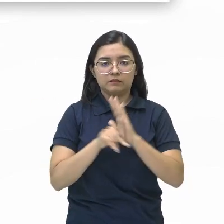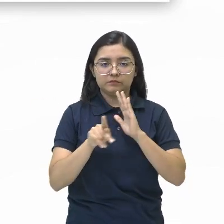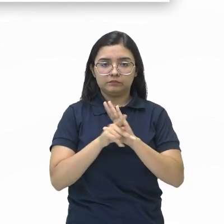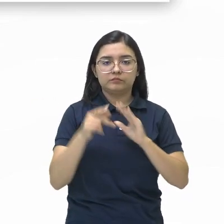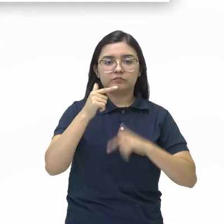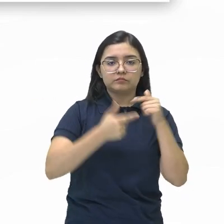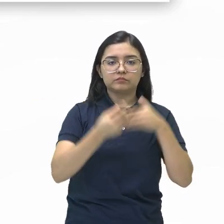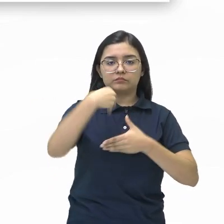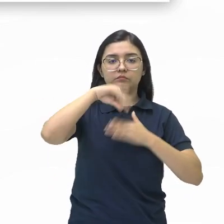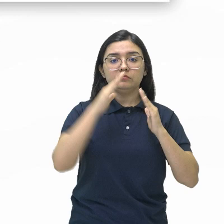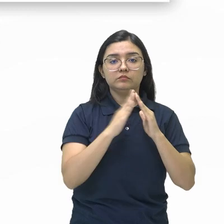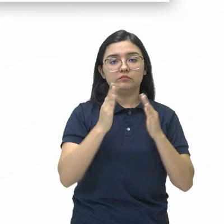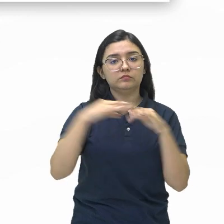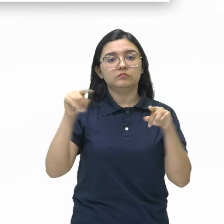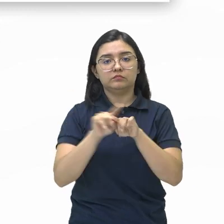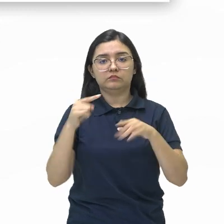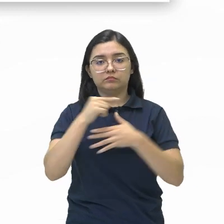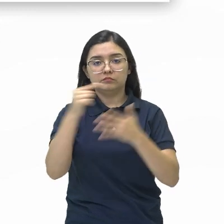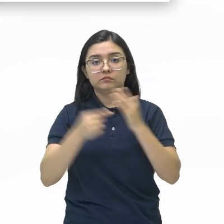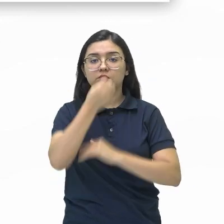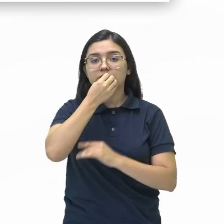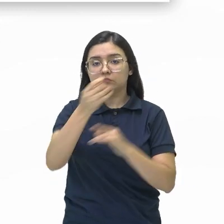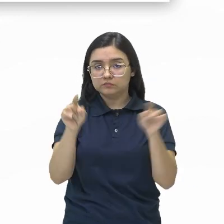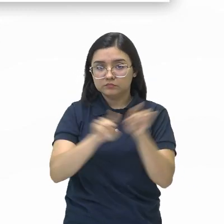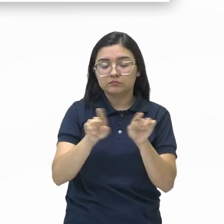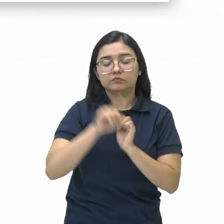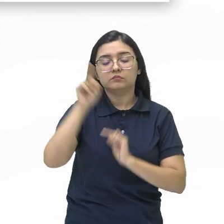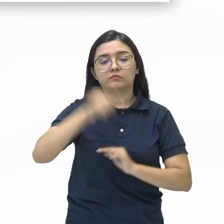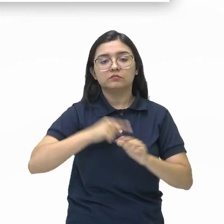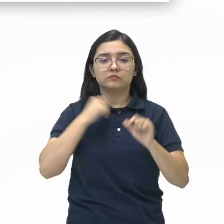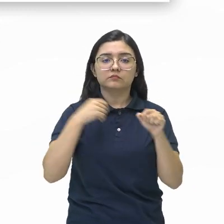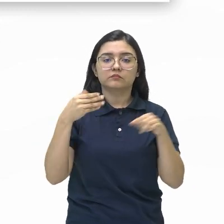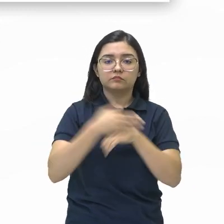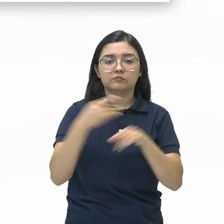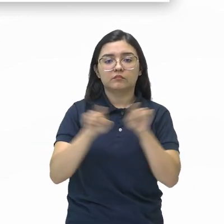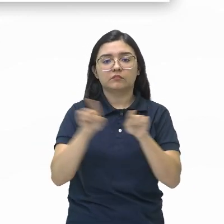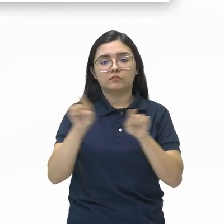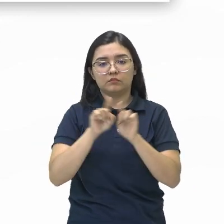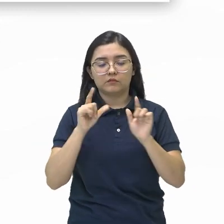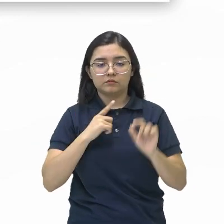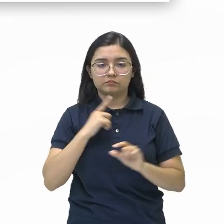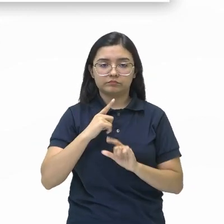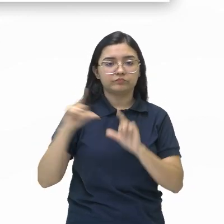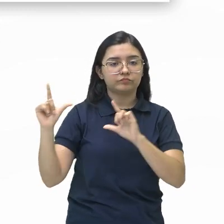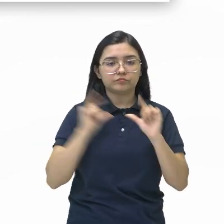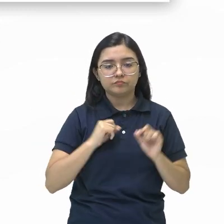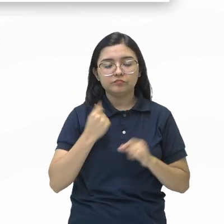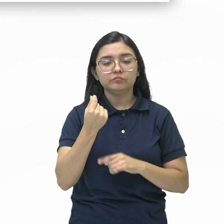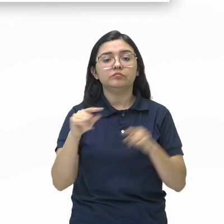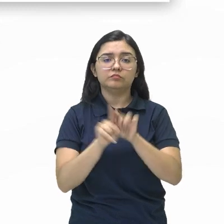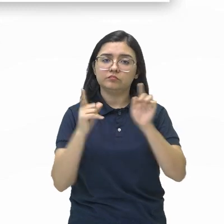office também, tá? Tem suas vantagens, que é o acesso a talentos e a redução de custos, mas tem os seus desafios, que é o